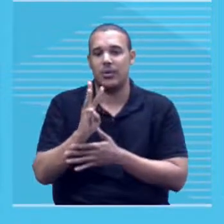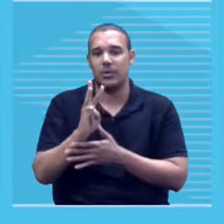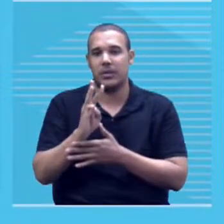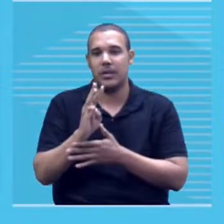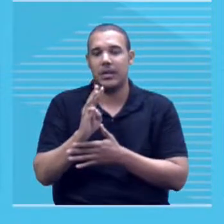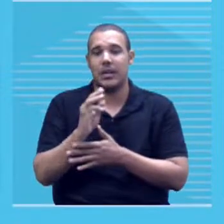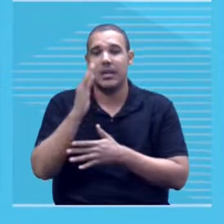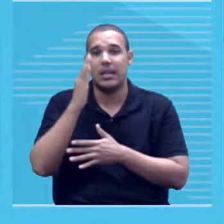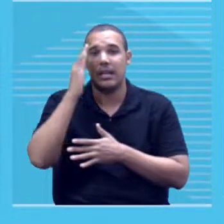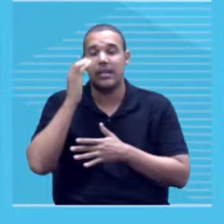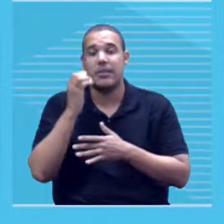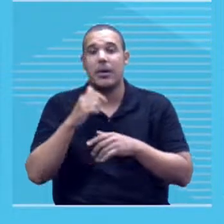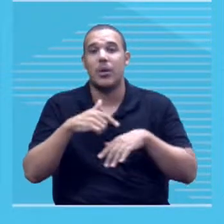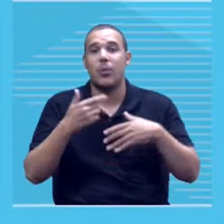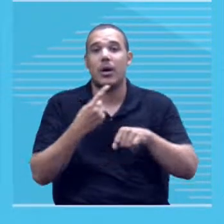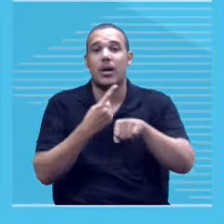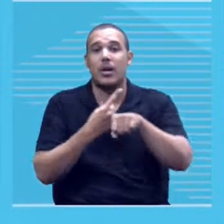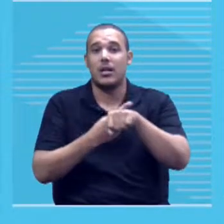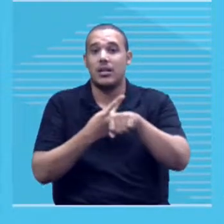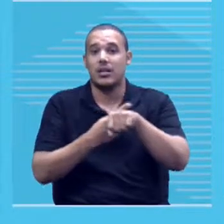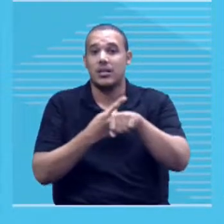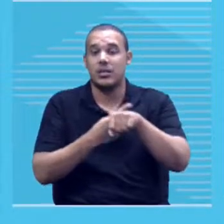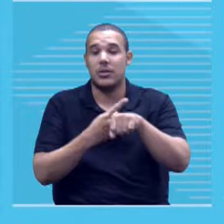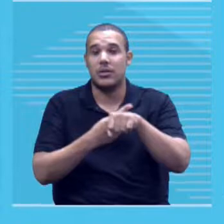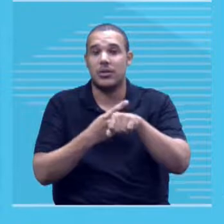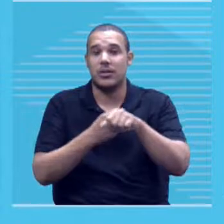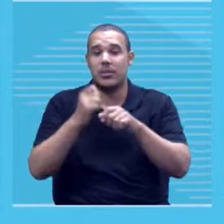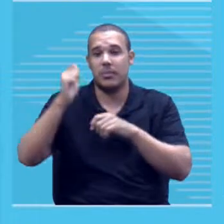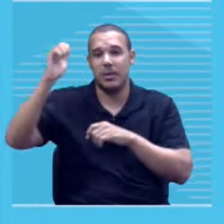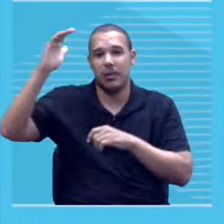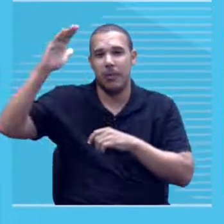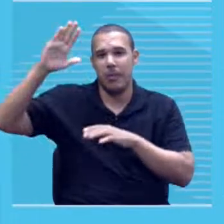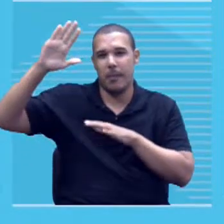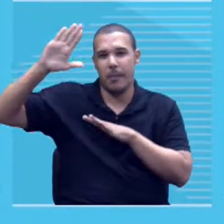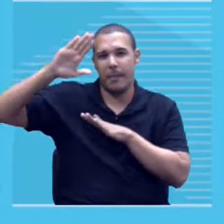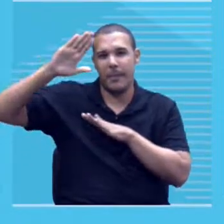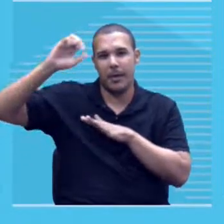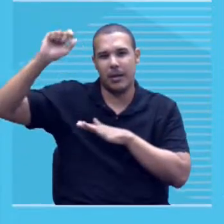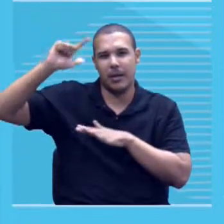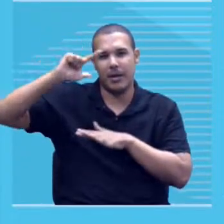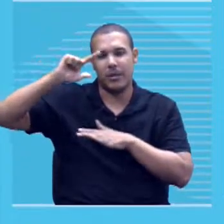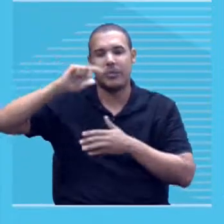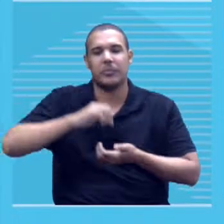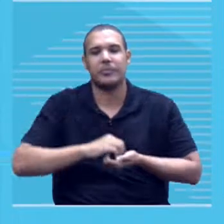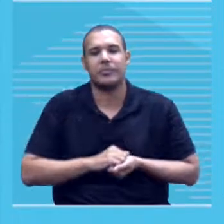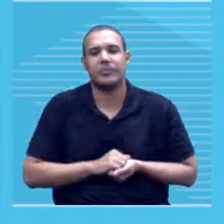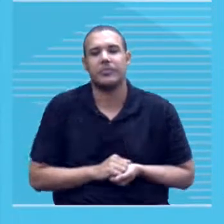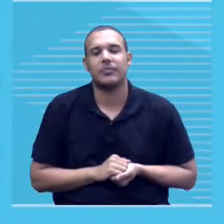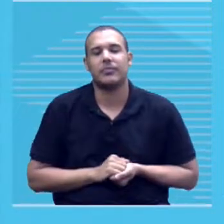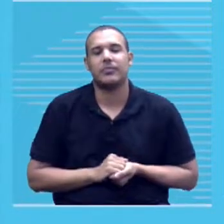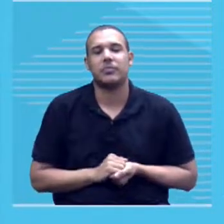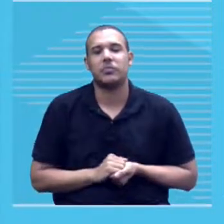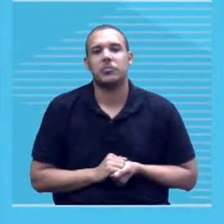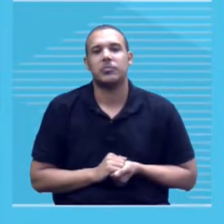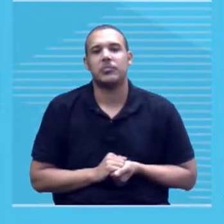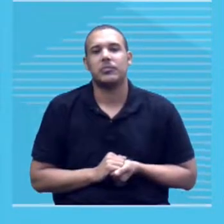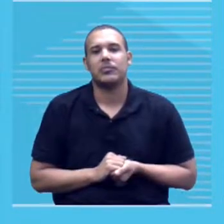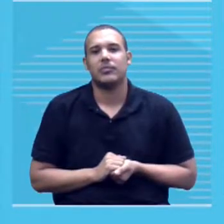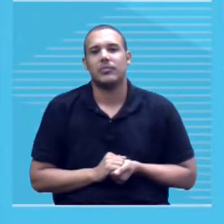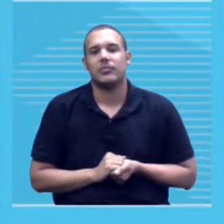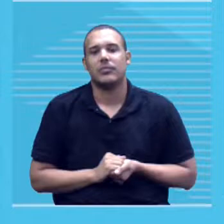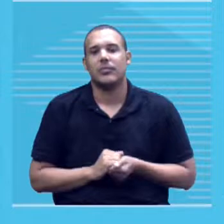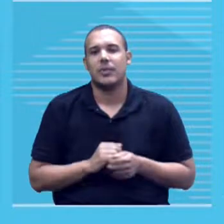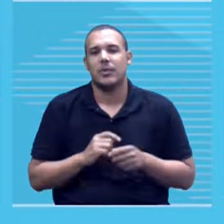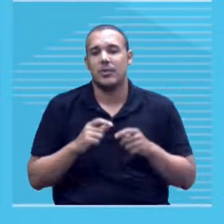a quantidade de horas gerada pelo aquele painel para uma lâmpada de 9 watts. O que é que você não pode cair na pegadinha